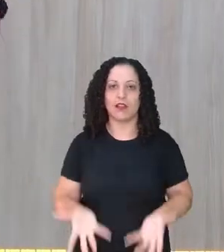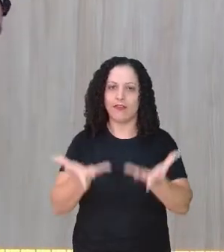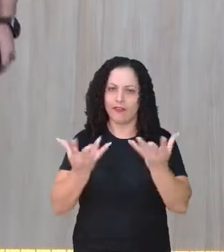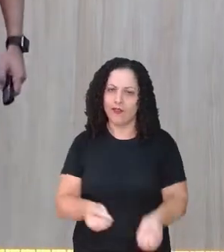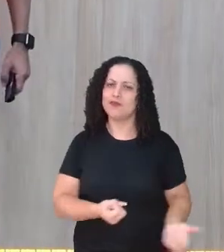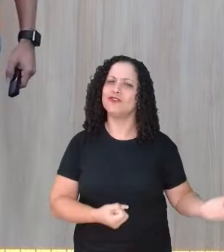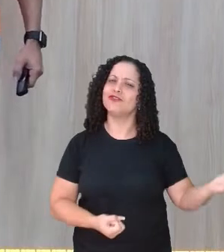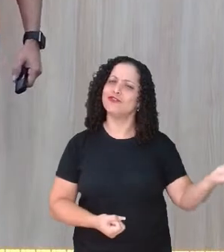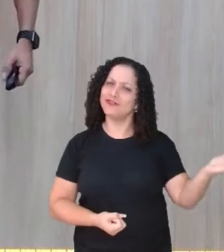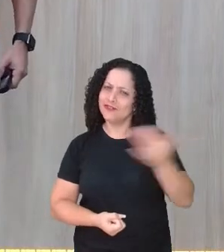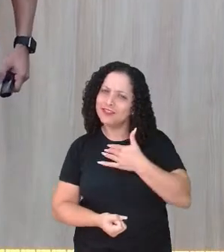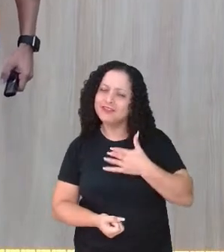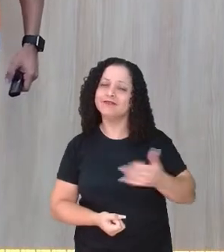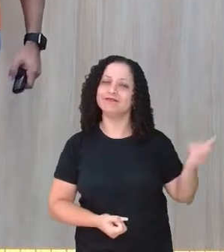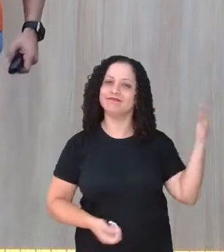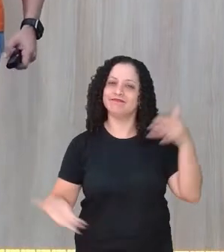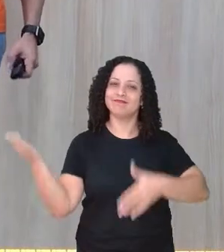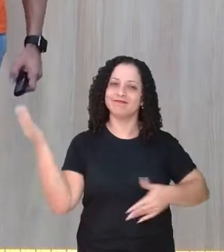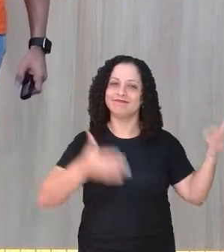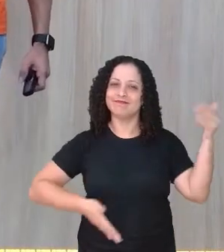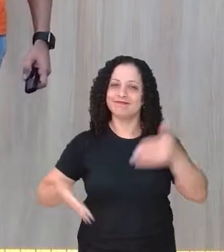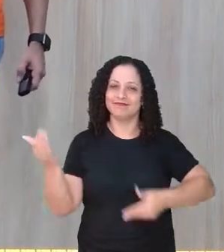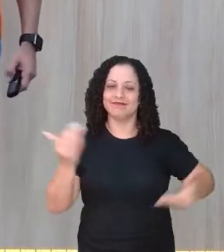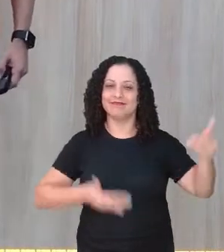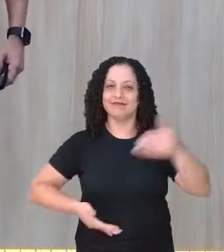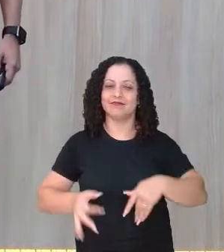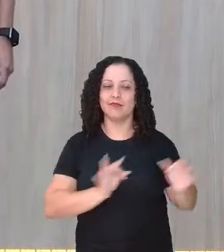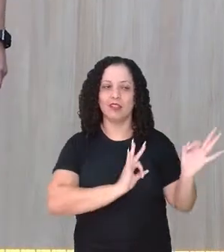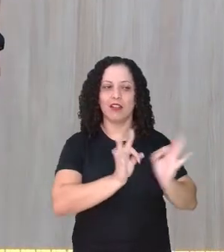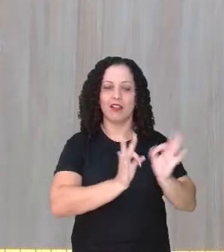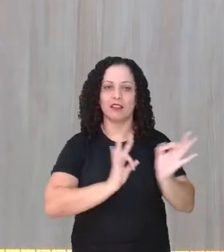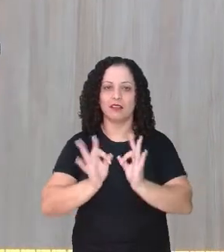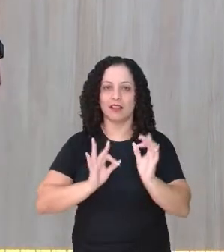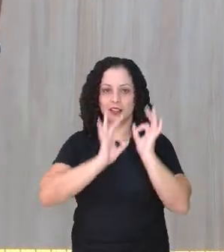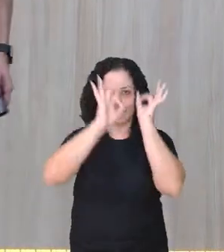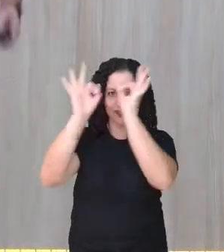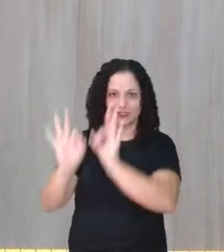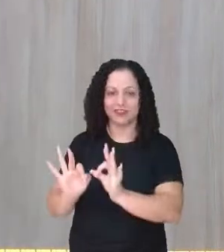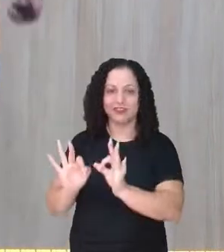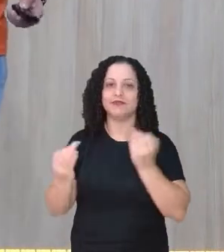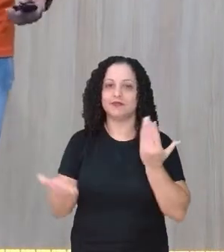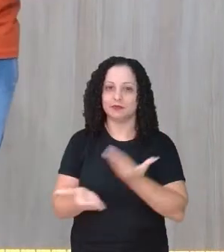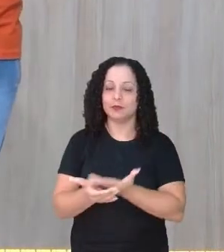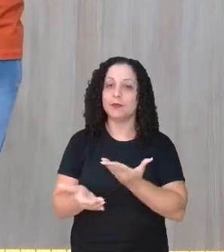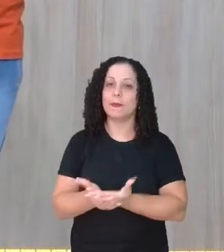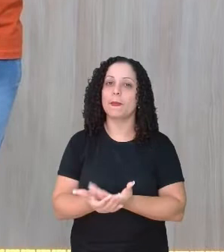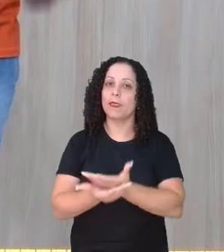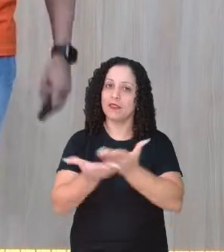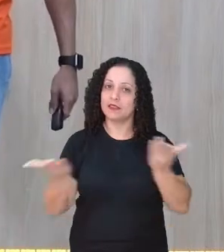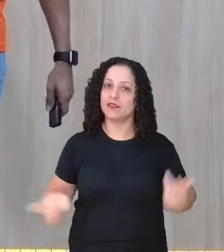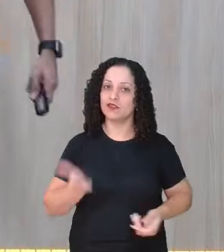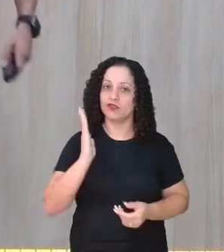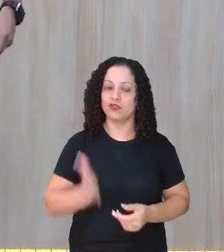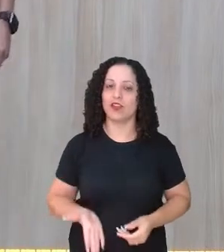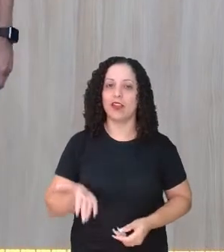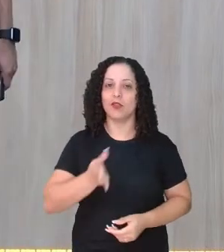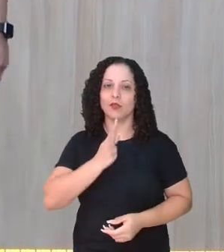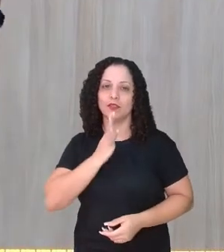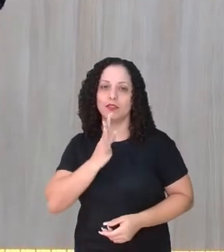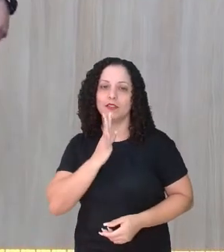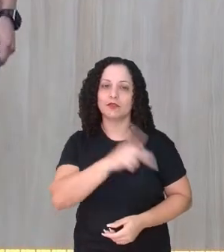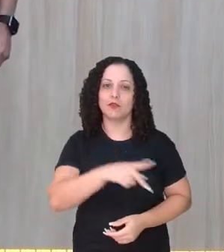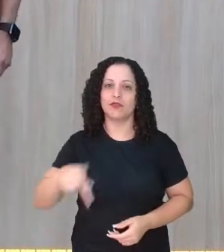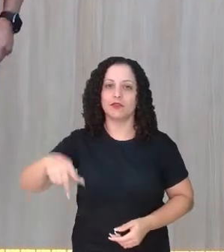chegando, tá? Vamos nos acomodando aí para acompanhar a aula, certo? Como você sabe, eu me chamo Pedro